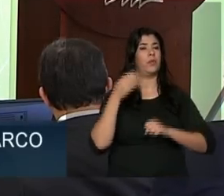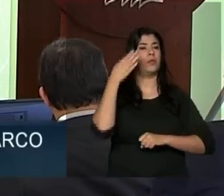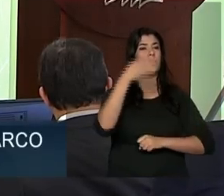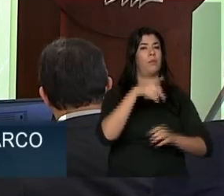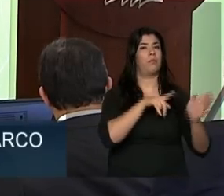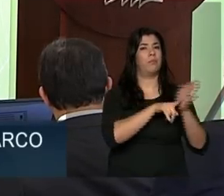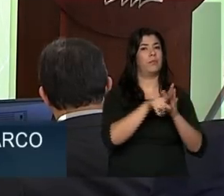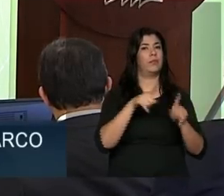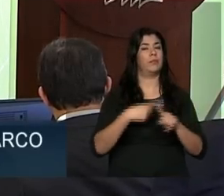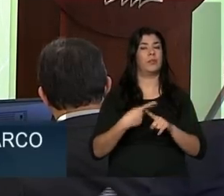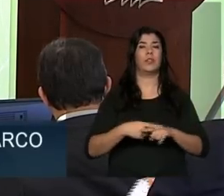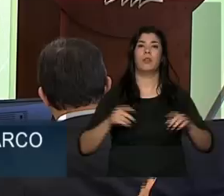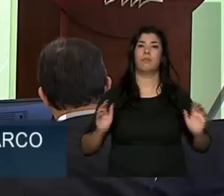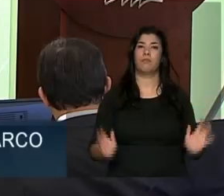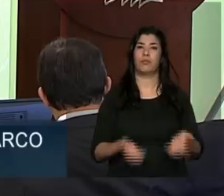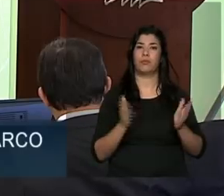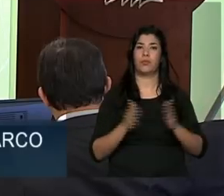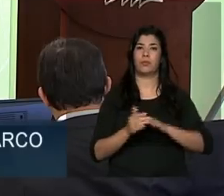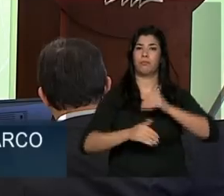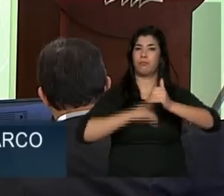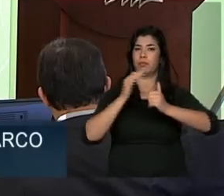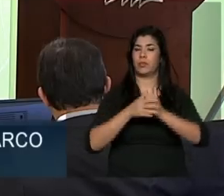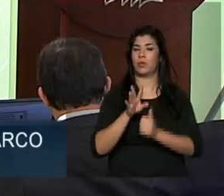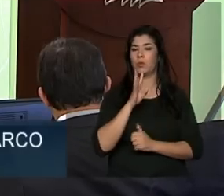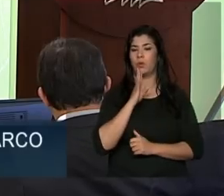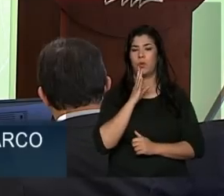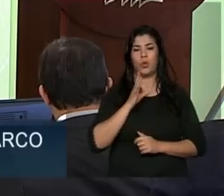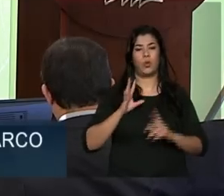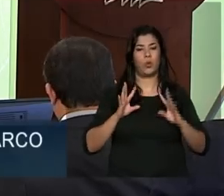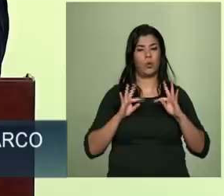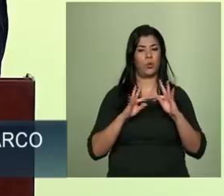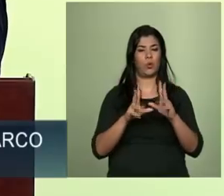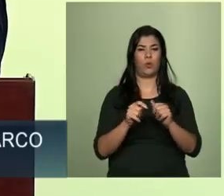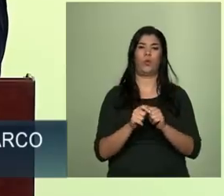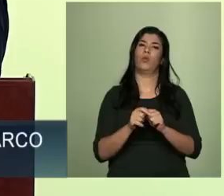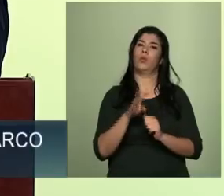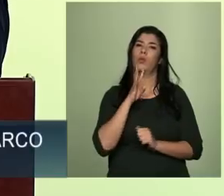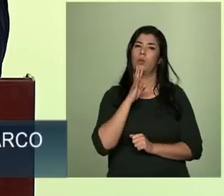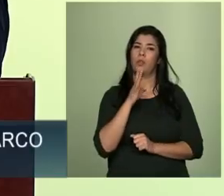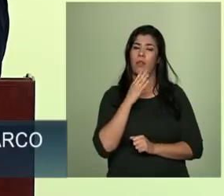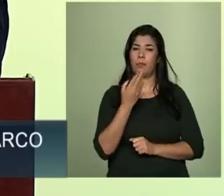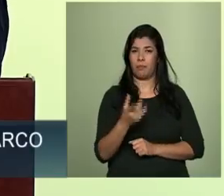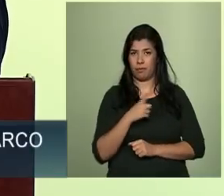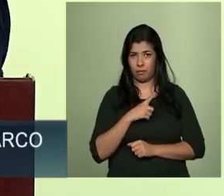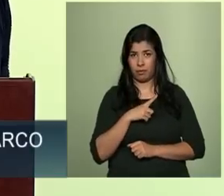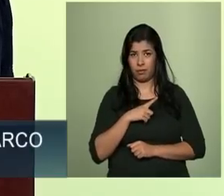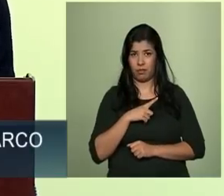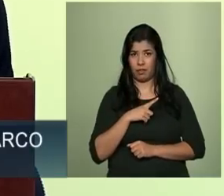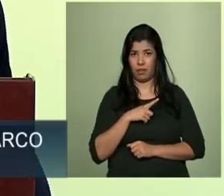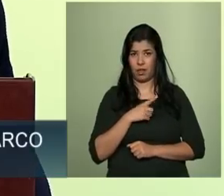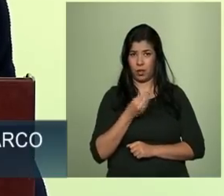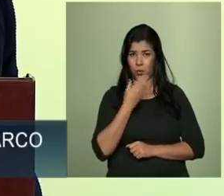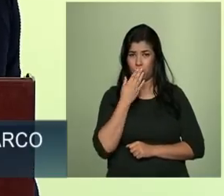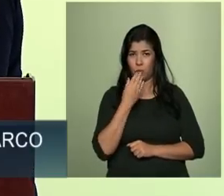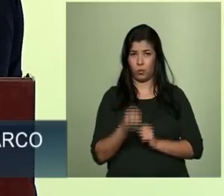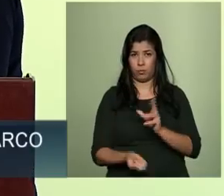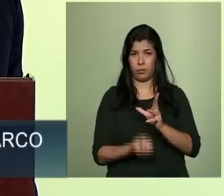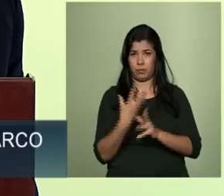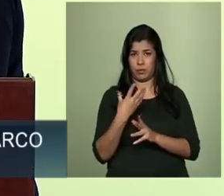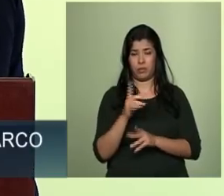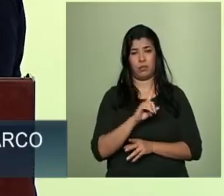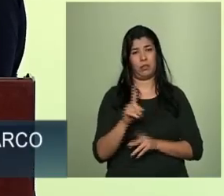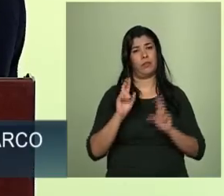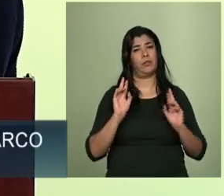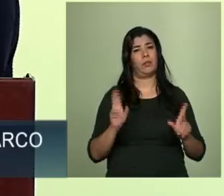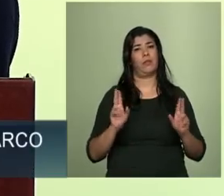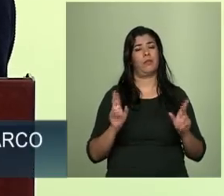a geração de conhecimento. Não necessariamente todo conhecimento gera um bioproduto, mas o conhecimento é importante para o